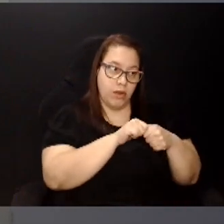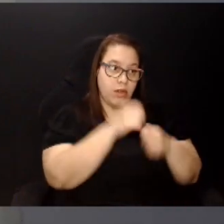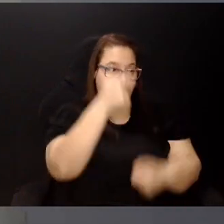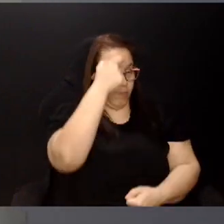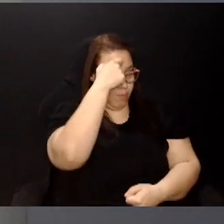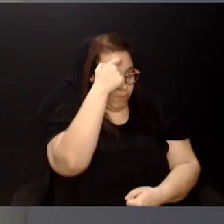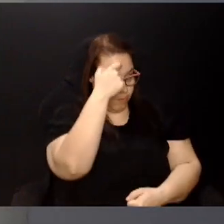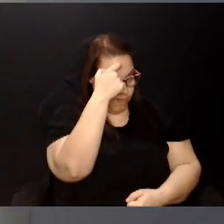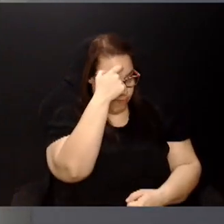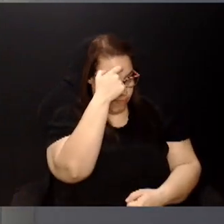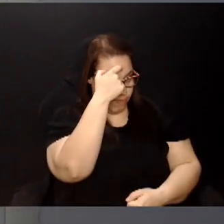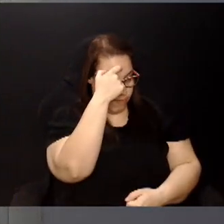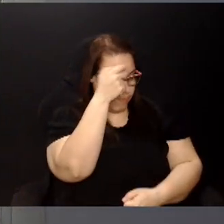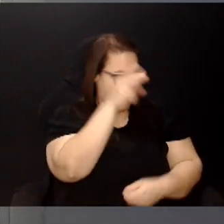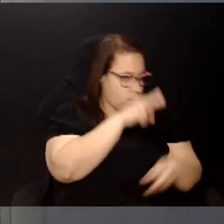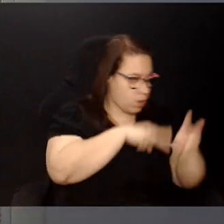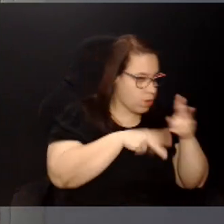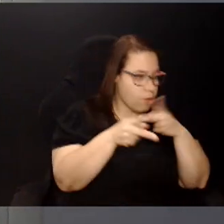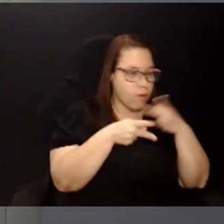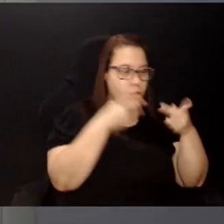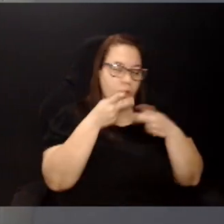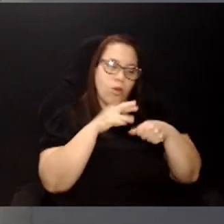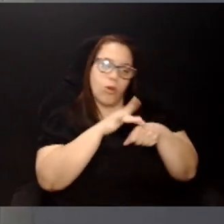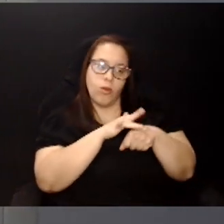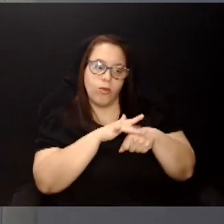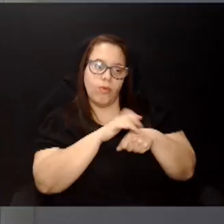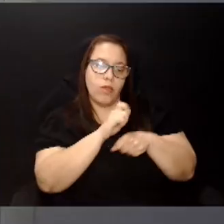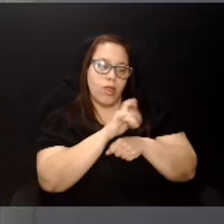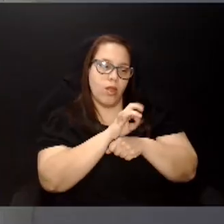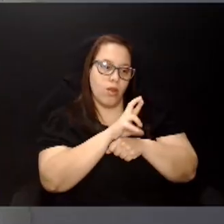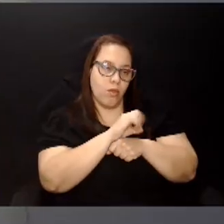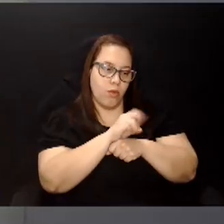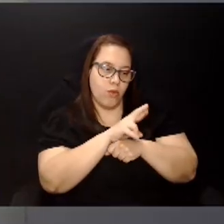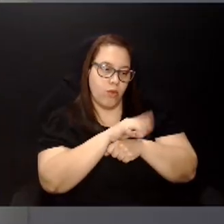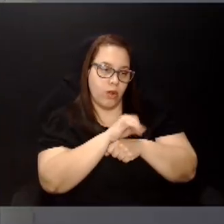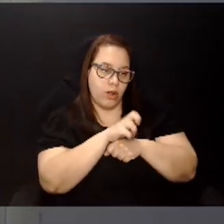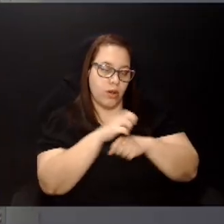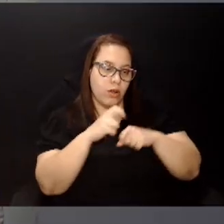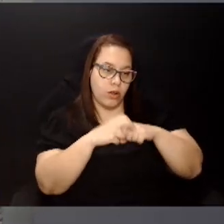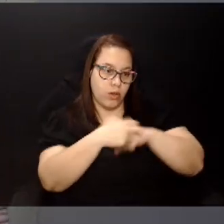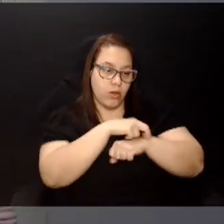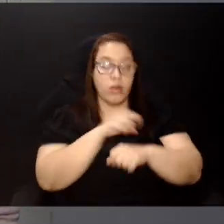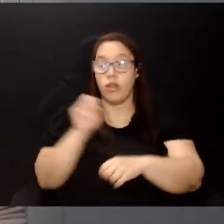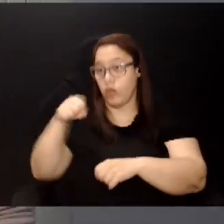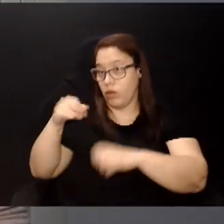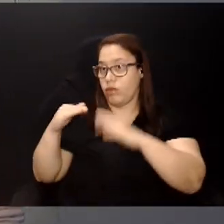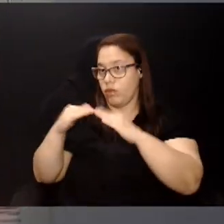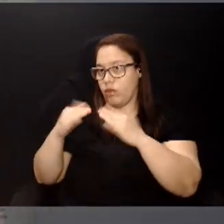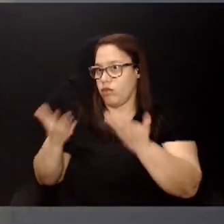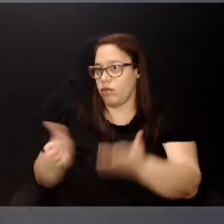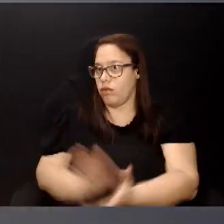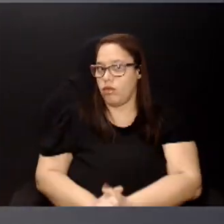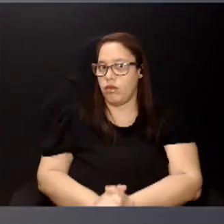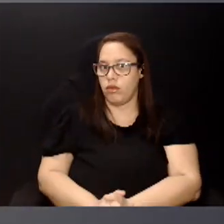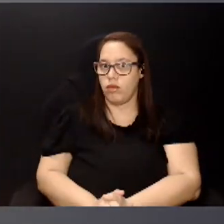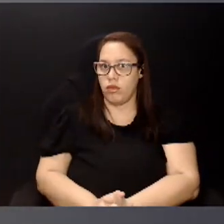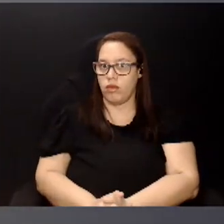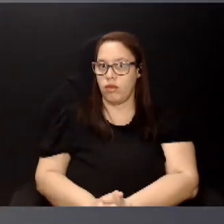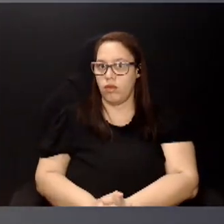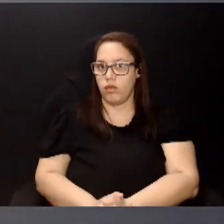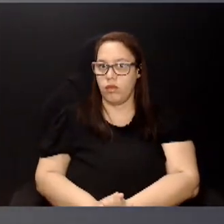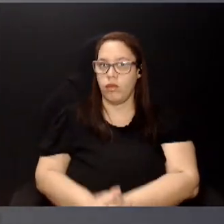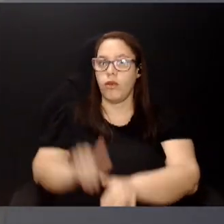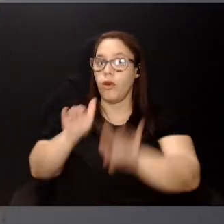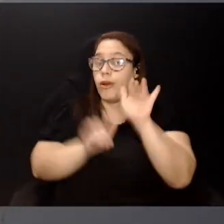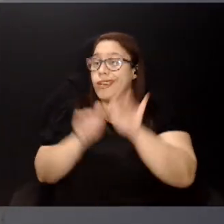conscientização. Vem aqui falando sobre as doenças, né? Arboviroses, dengue. Sim, com certeza, porque às vezes